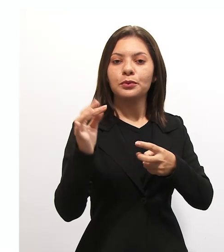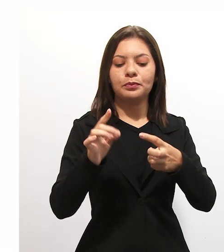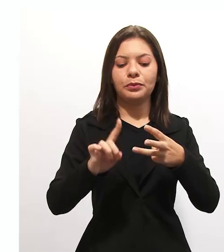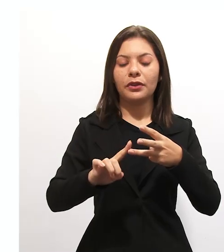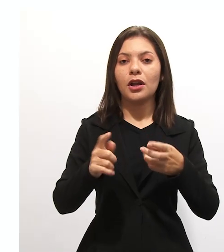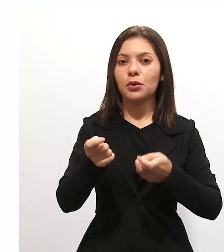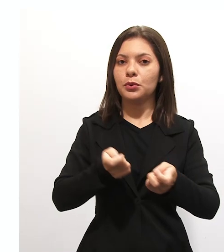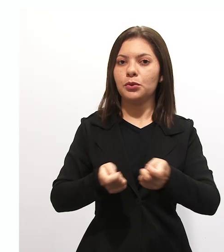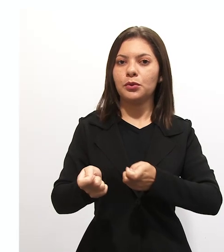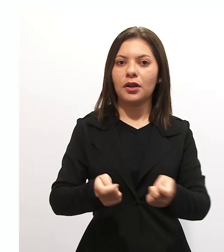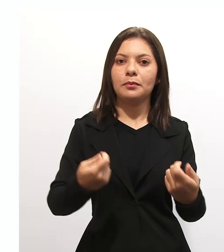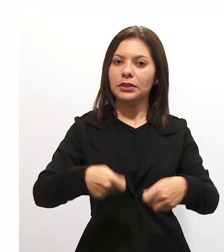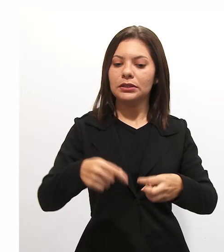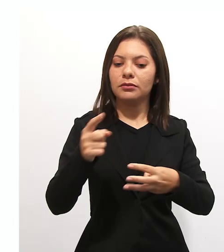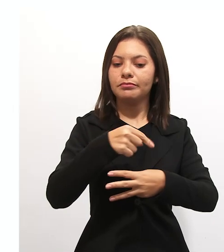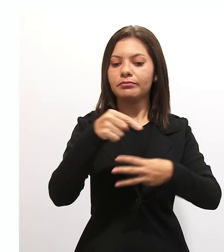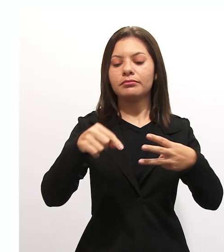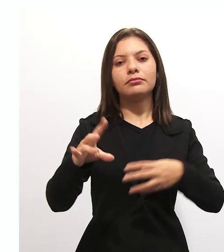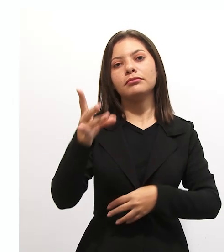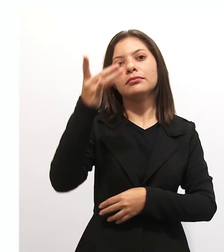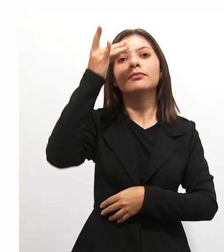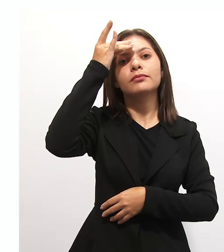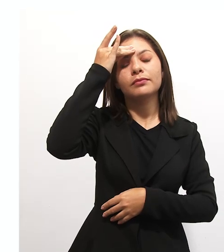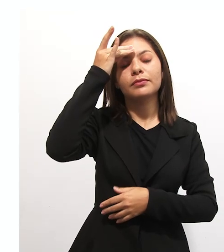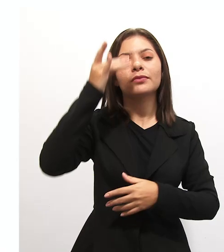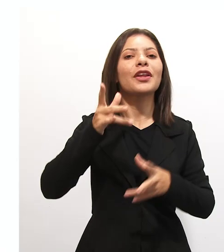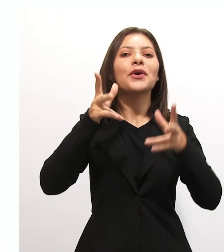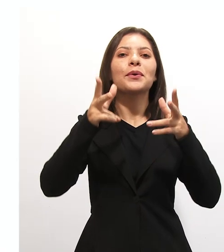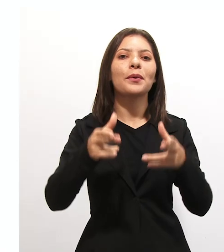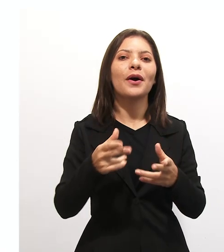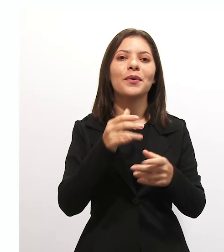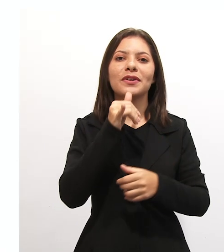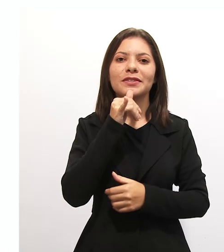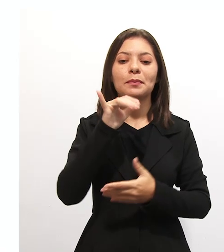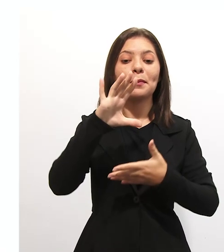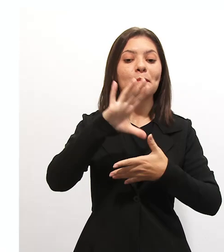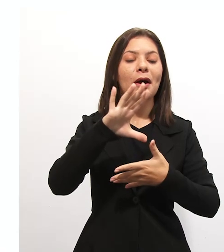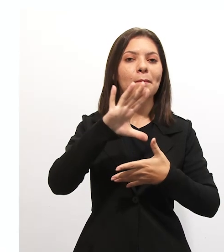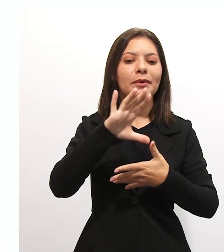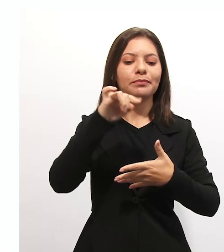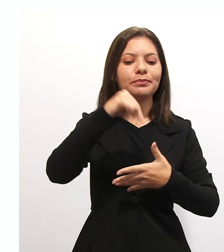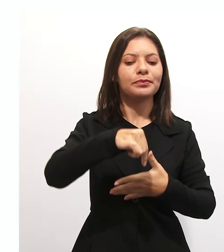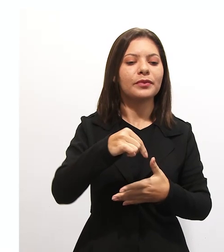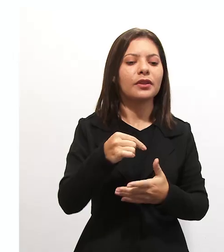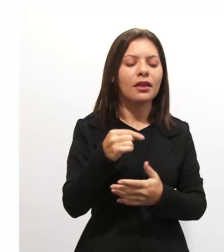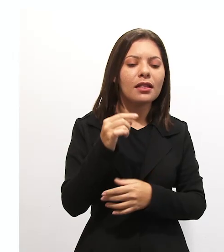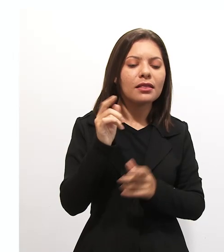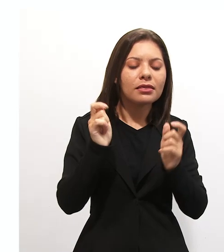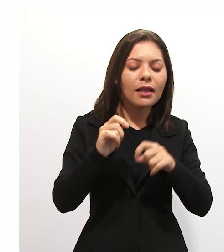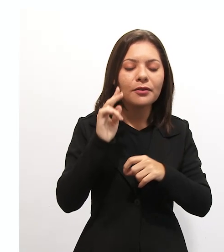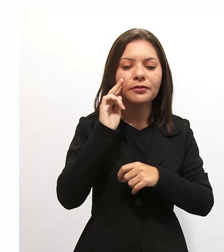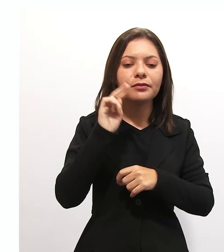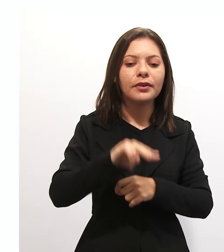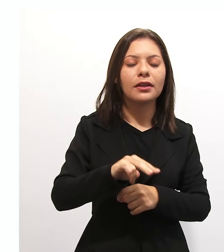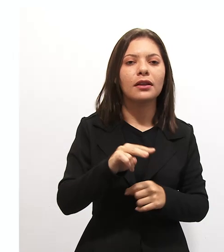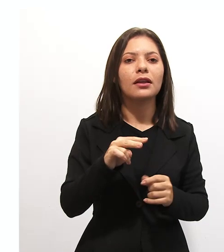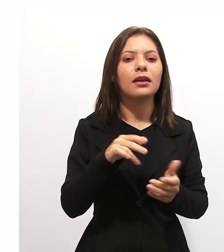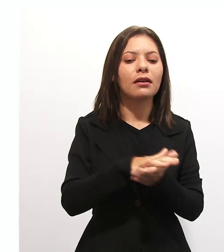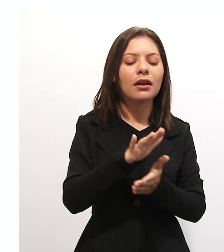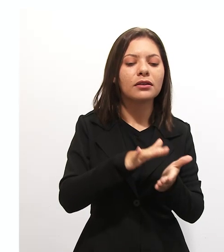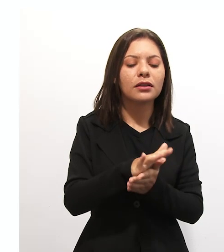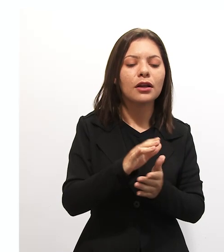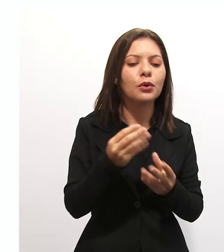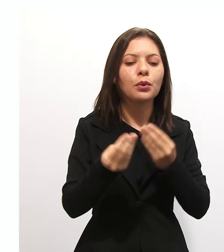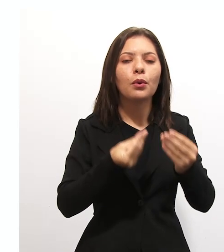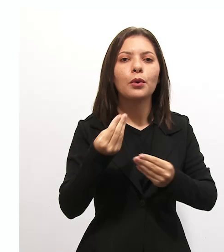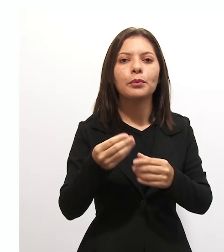organização. E as informações de custos é como um mapa, né? Mostra onde a empresa está gastando mais e onde ela pode economizar. Sem